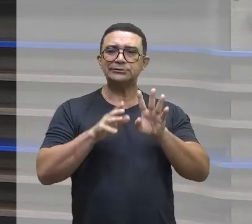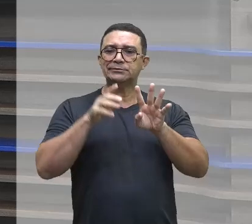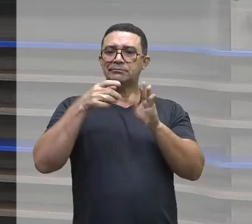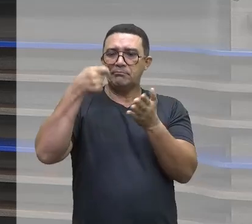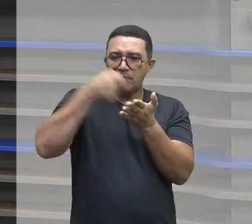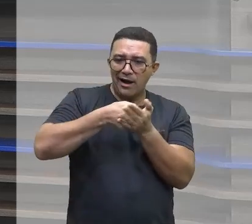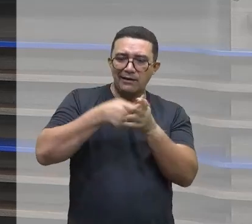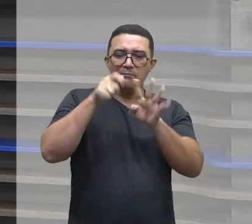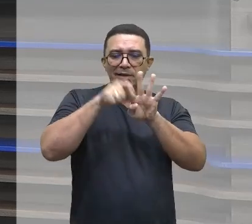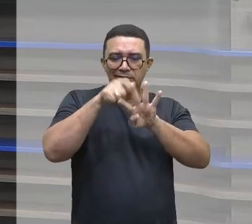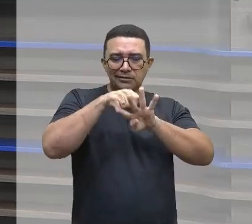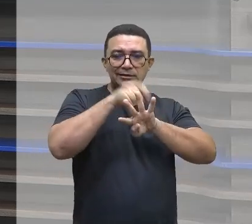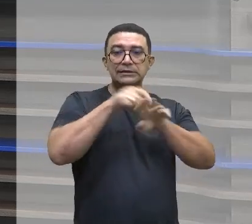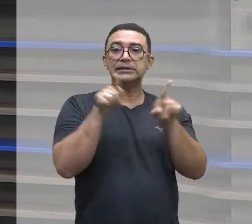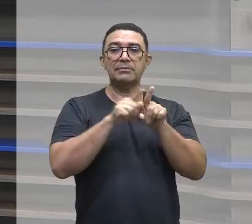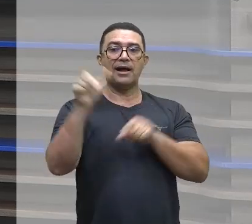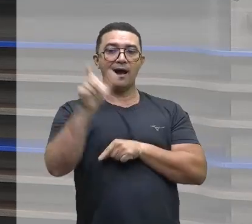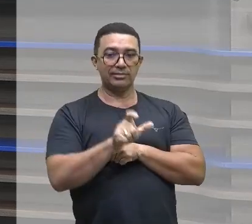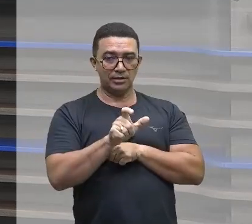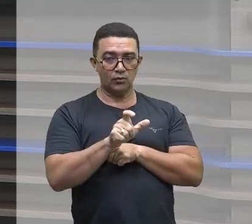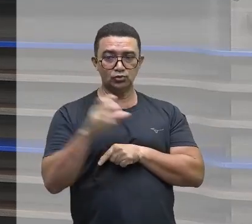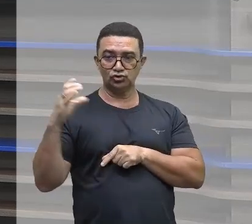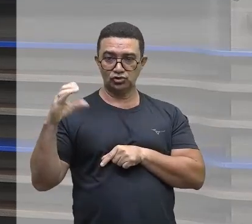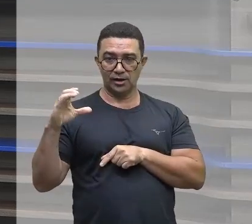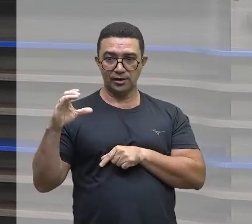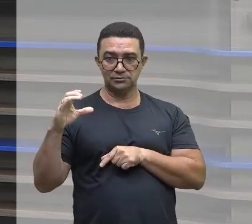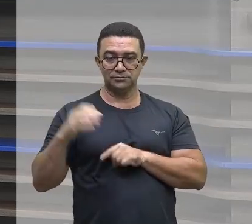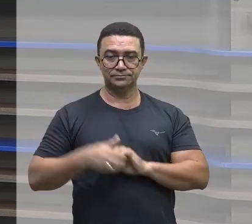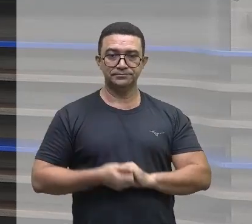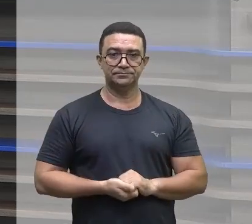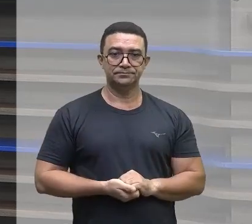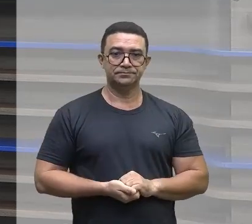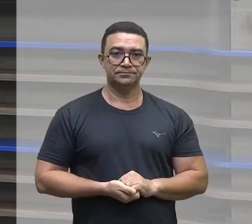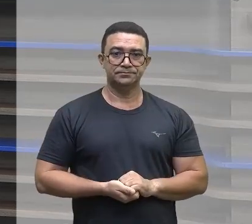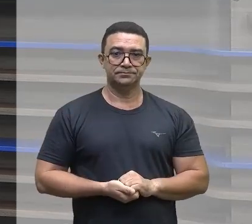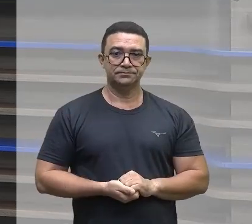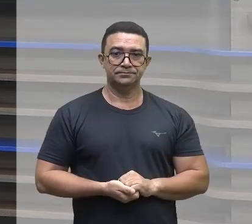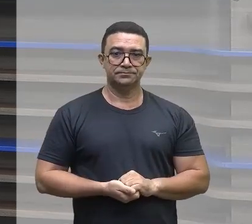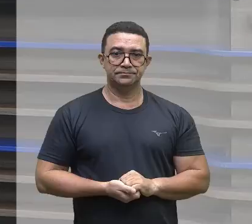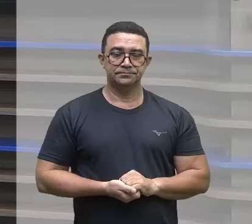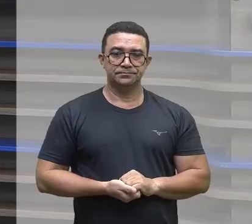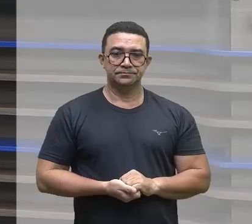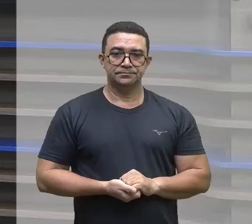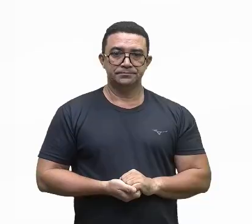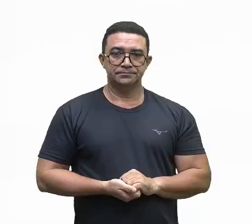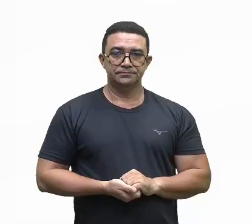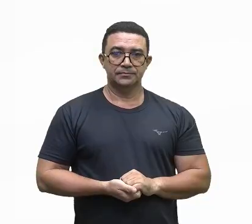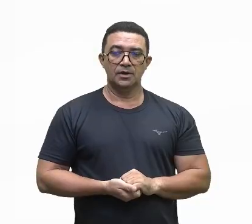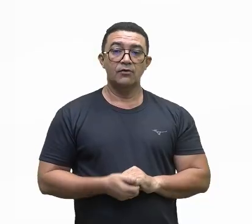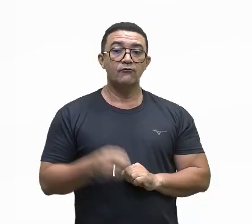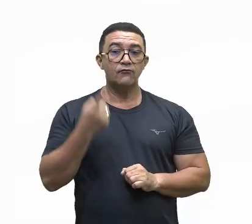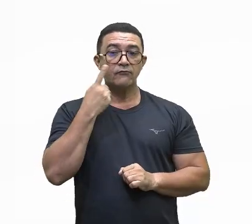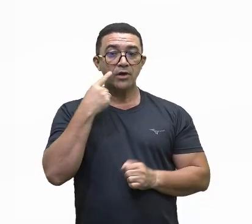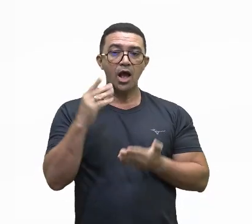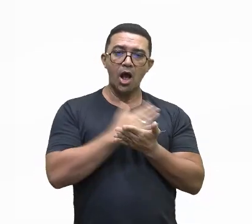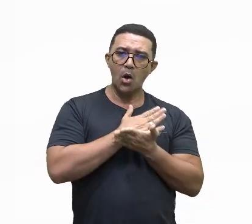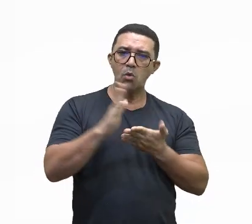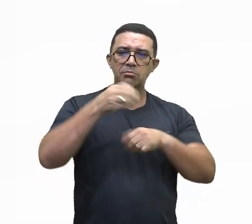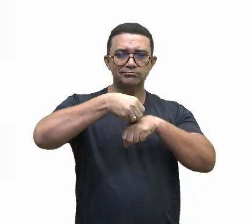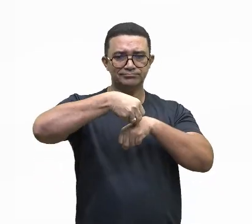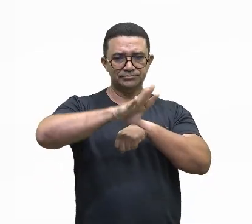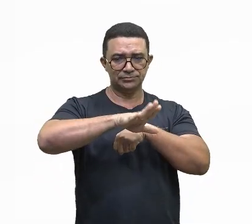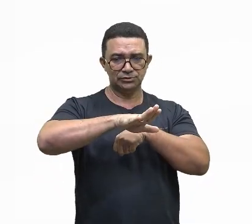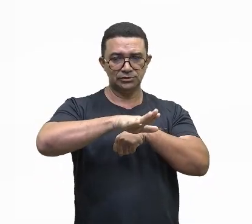e com o cartão de crédito. Então, vamos dar continuidade aqui à nossa aula. Vejam algumas dicas que a gente tem aqui na nossa